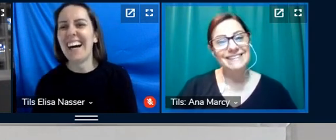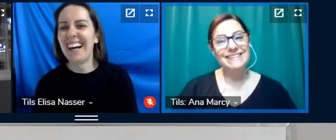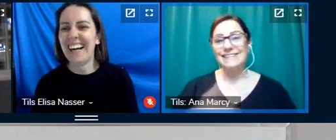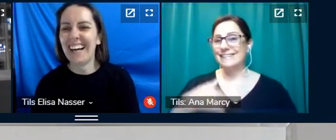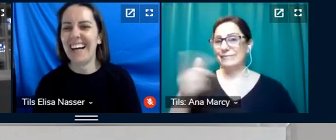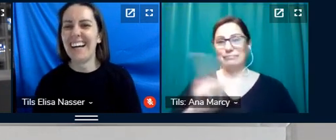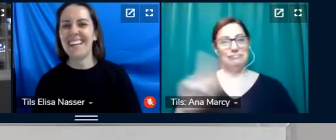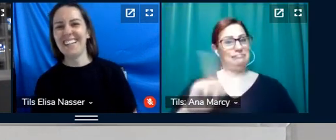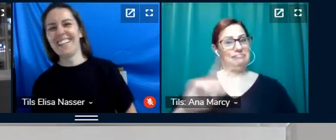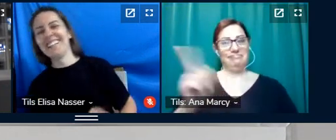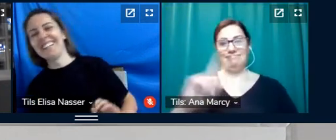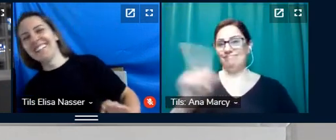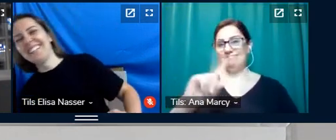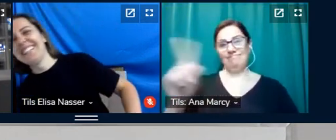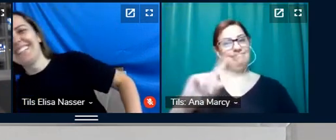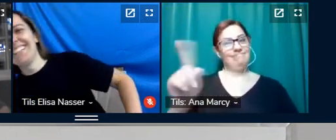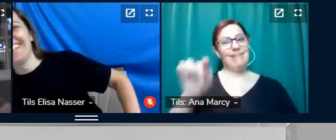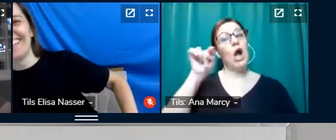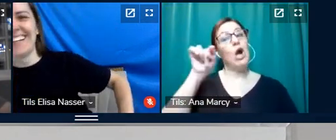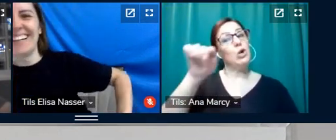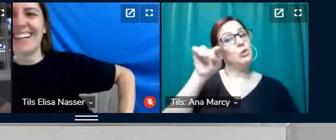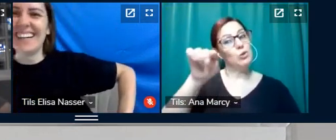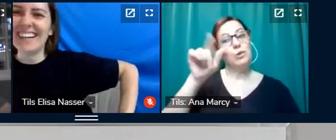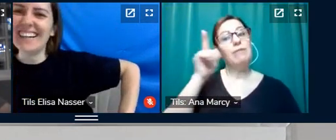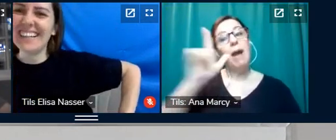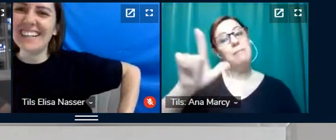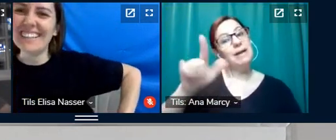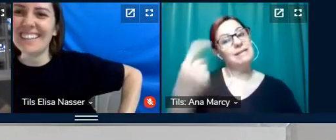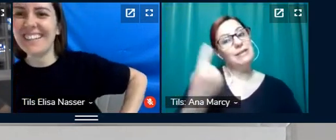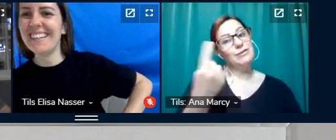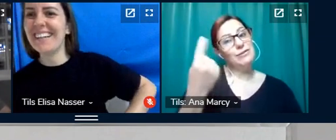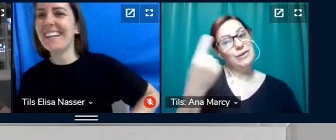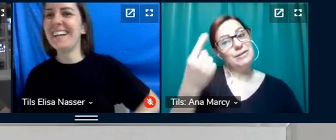Eu não aprovo ninguém. Quem aprova é ele mesmo que se aprova.